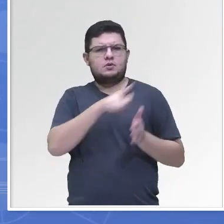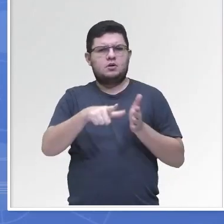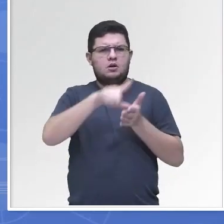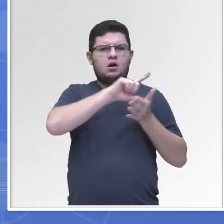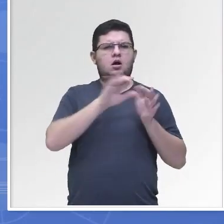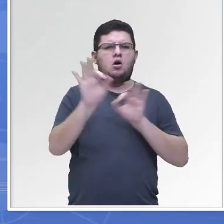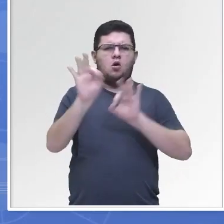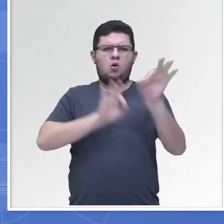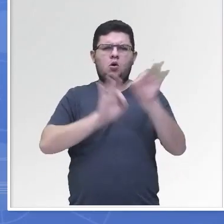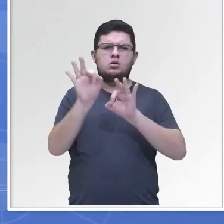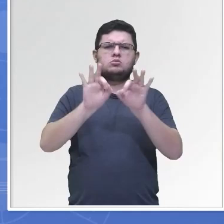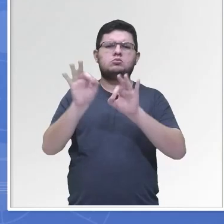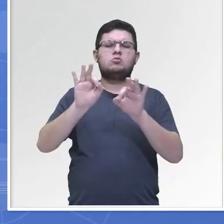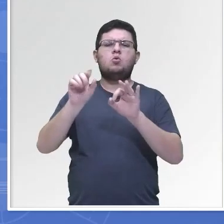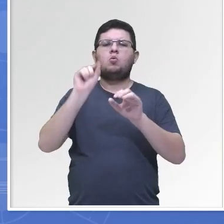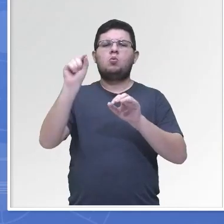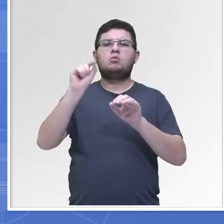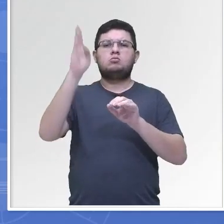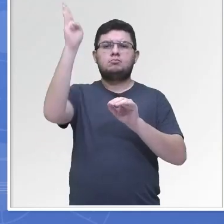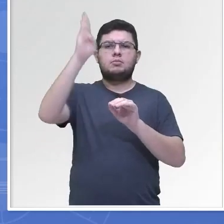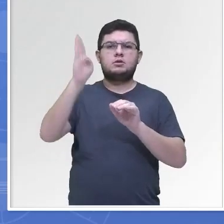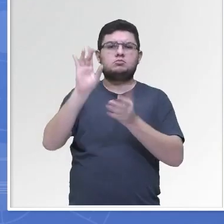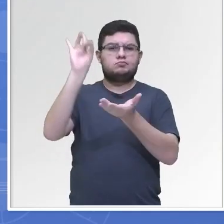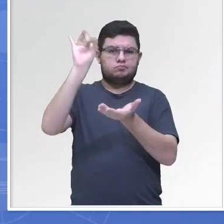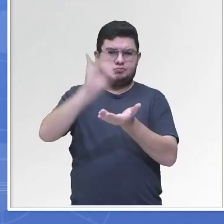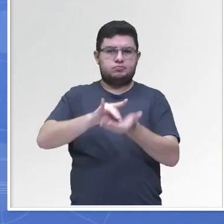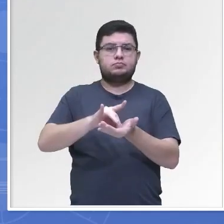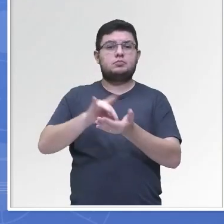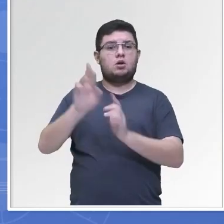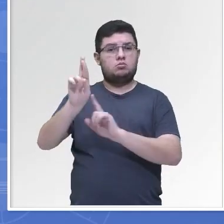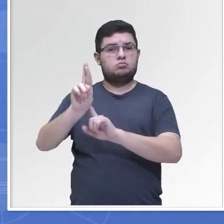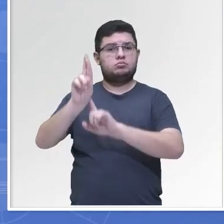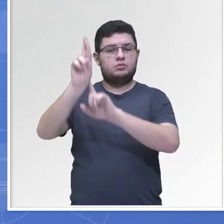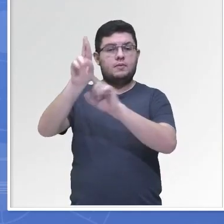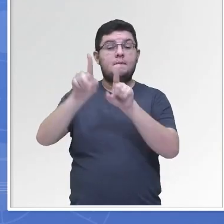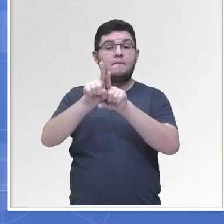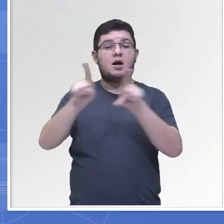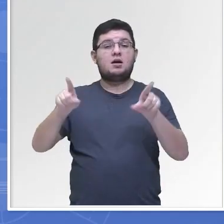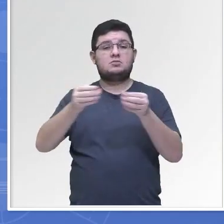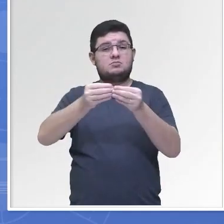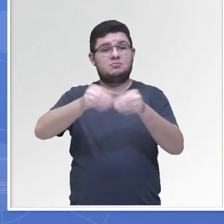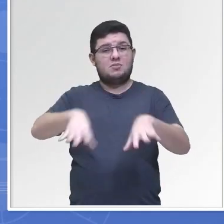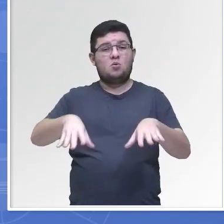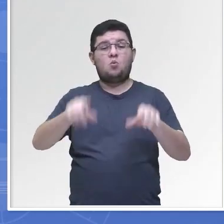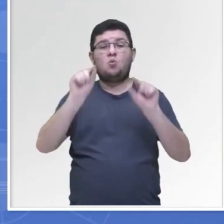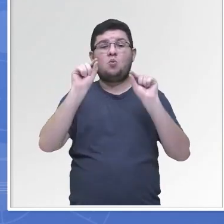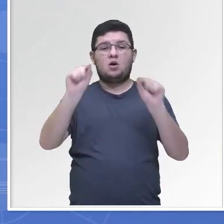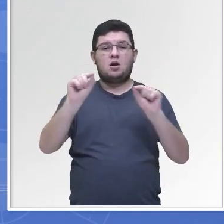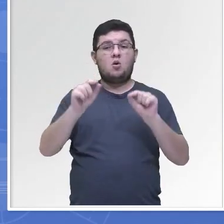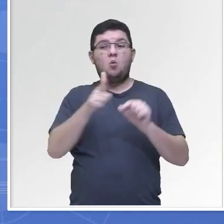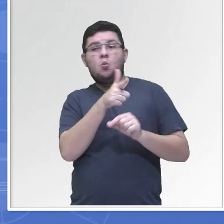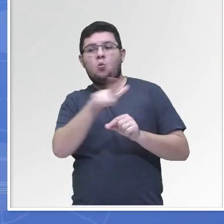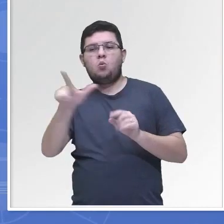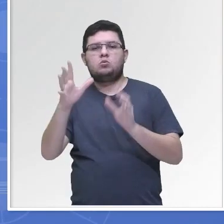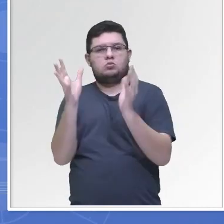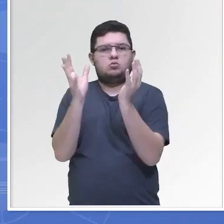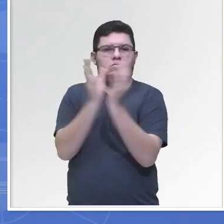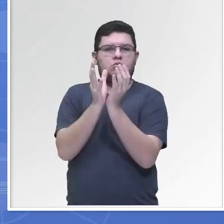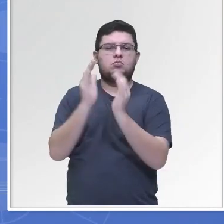a República no Brasil, eles vão acabar se prejudicando, favorecendo que um outro grupo